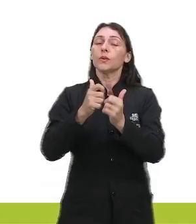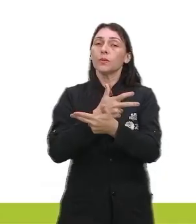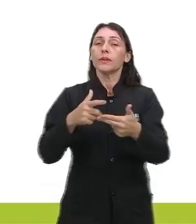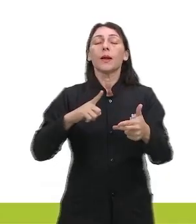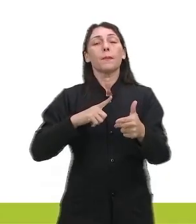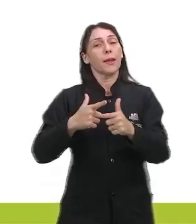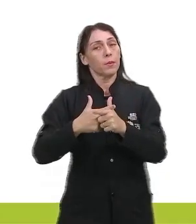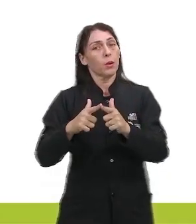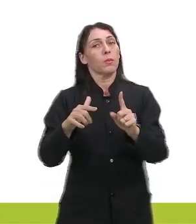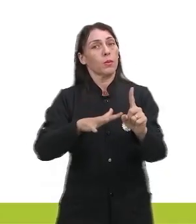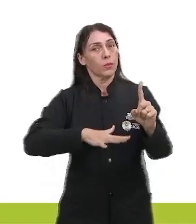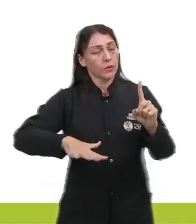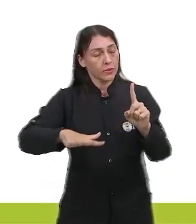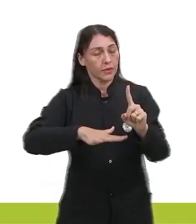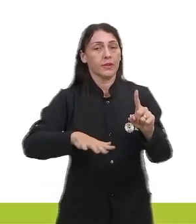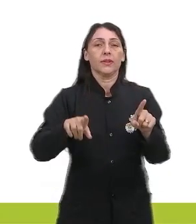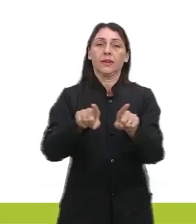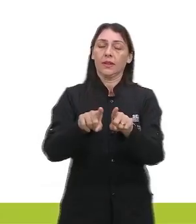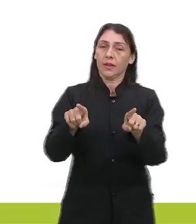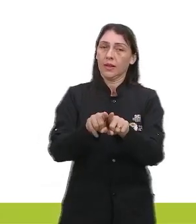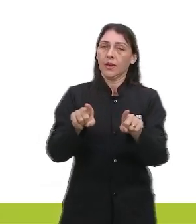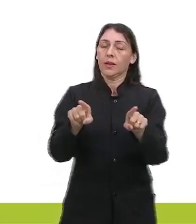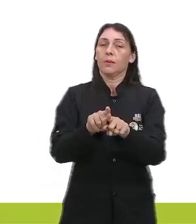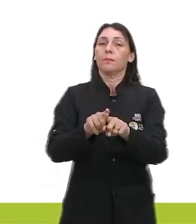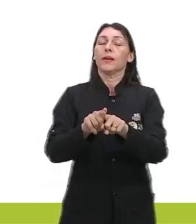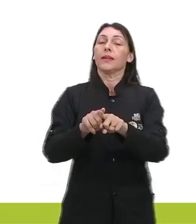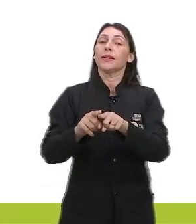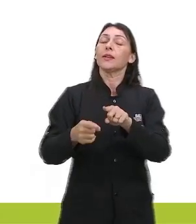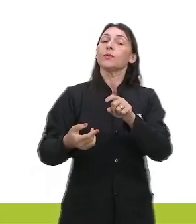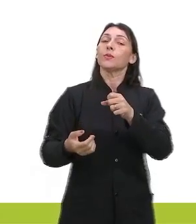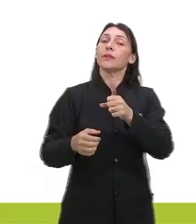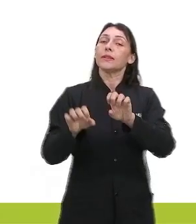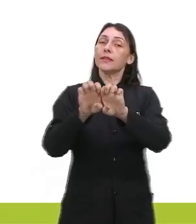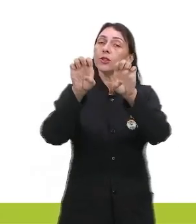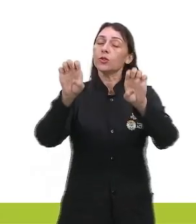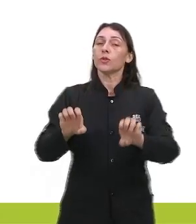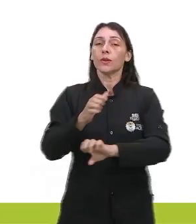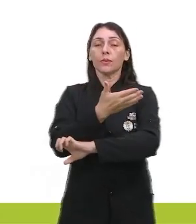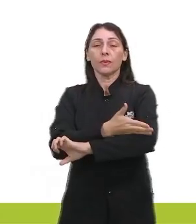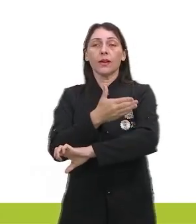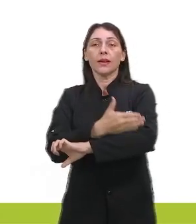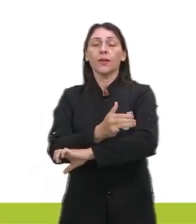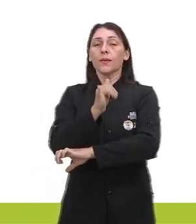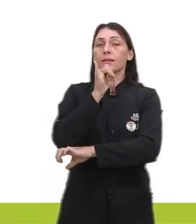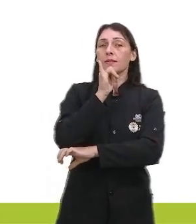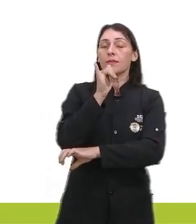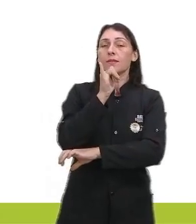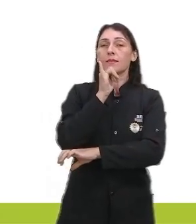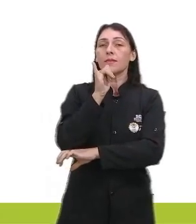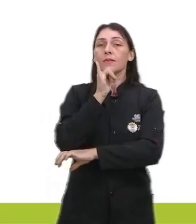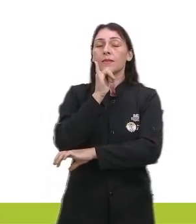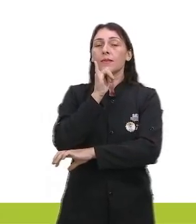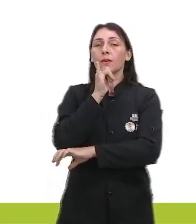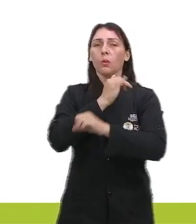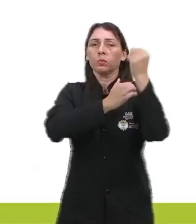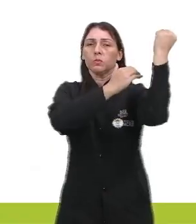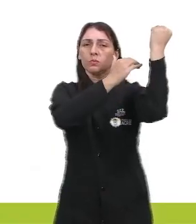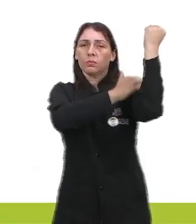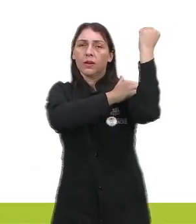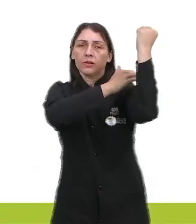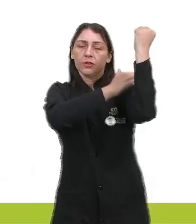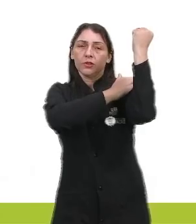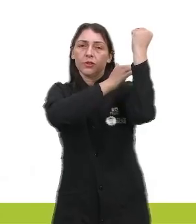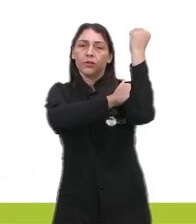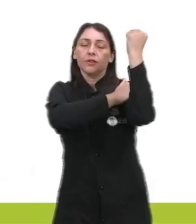problemas sociais que estão enraizados em suas estruturas e práticas. Dentre eles temos o machismo, vamos grifar aqui